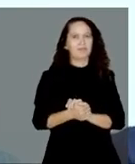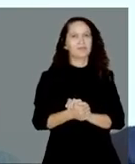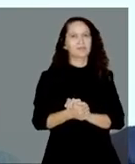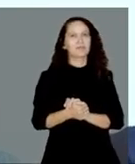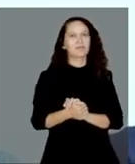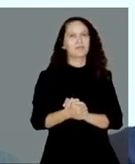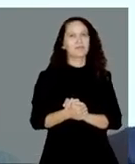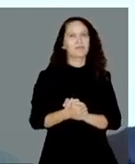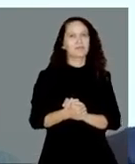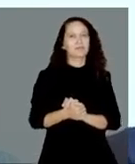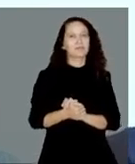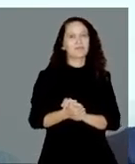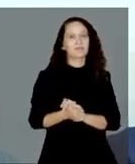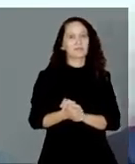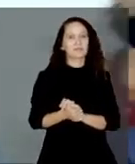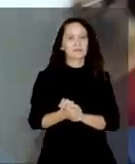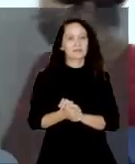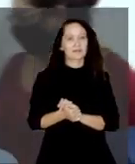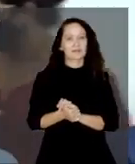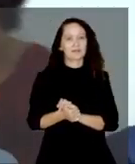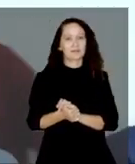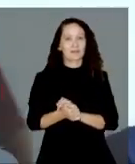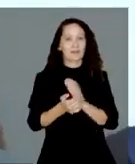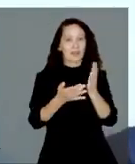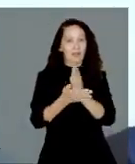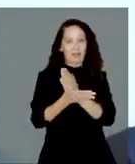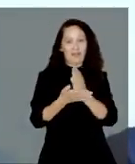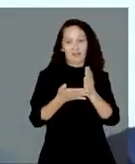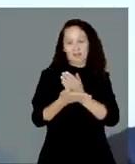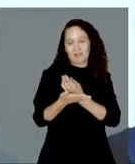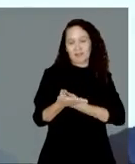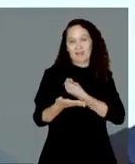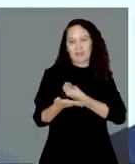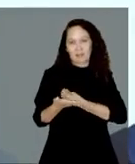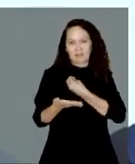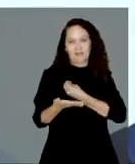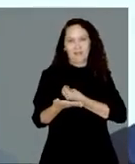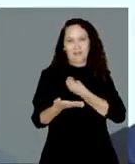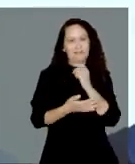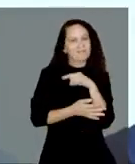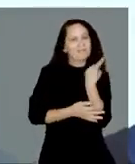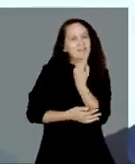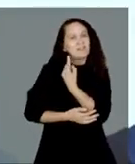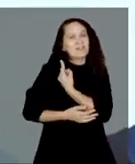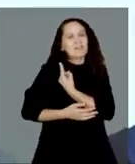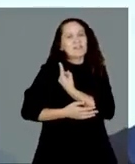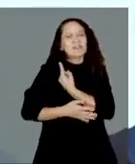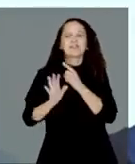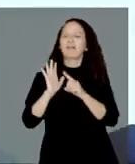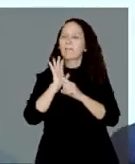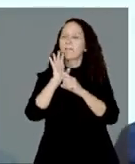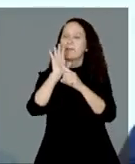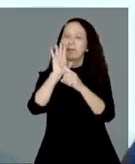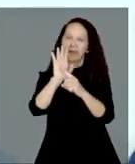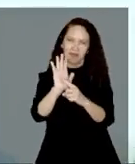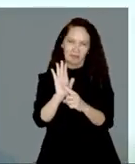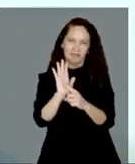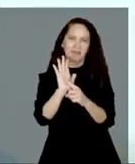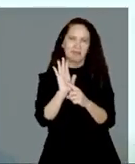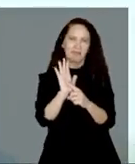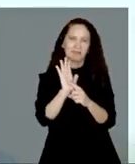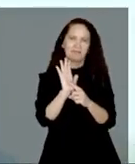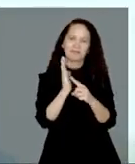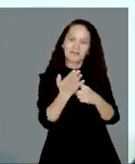Marighella, ela tem sido sonegada do povo brasileiro, tem sido sonegada da nossa